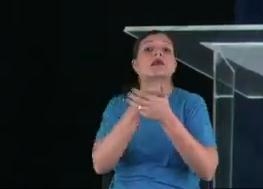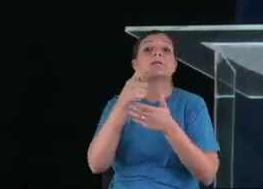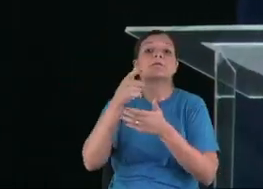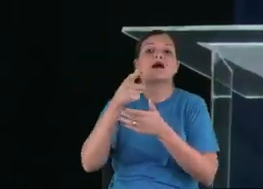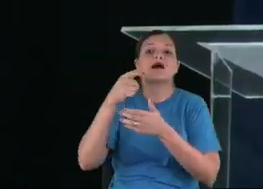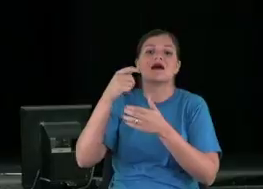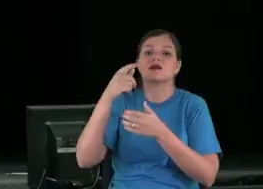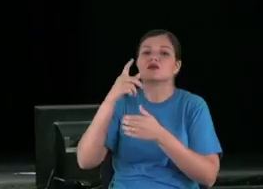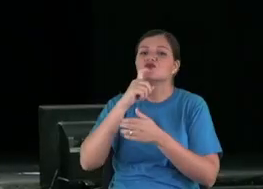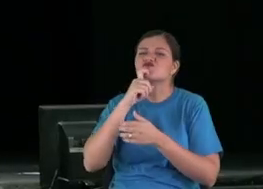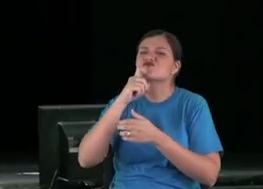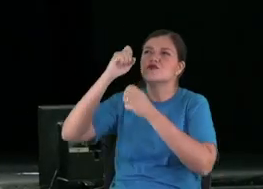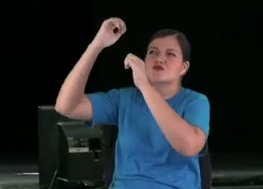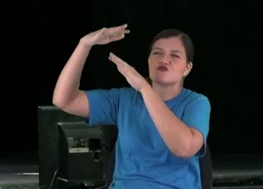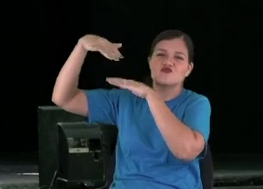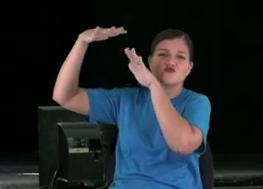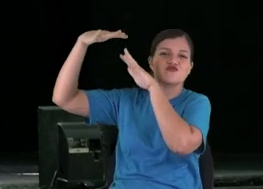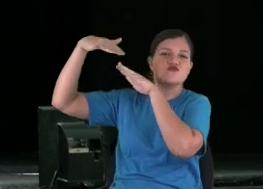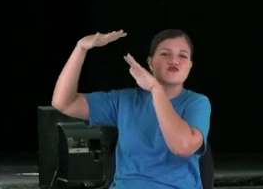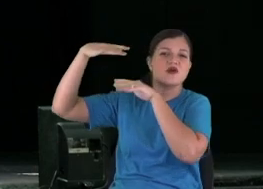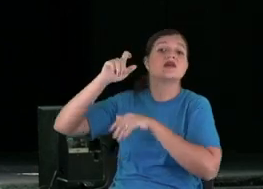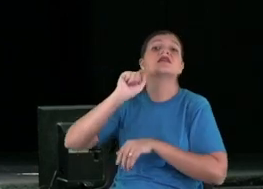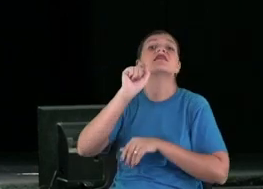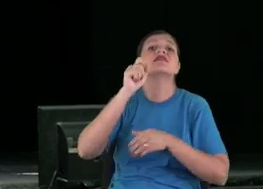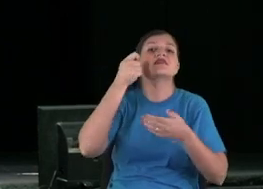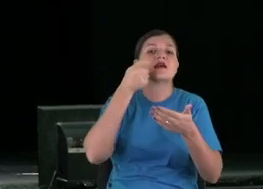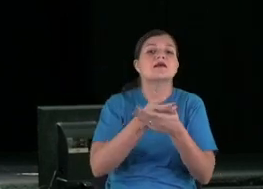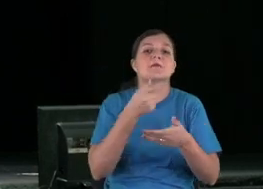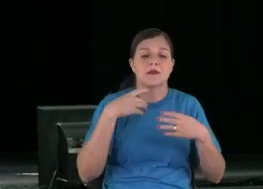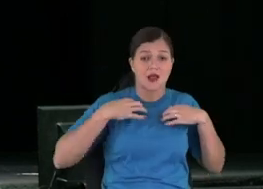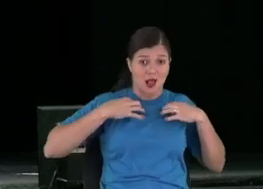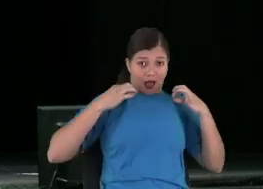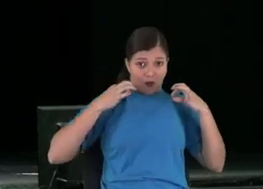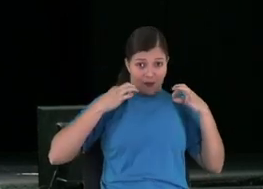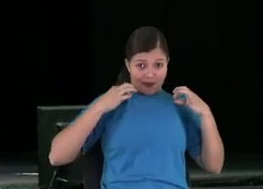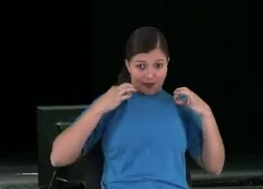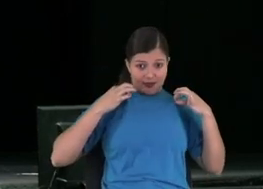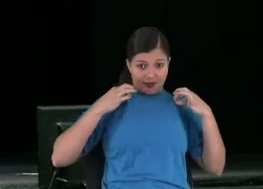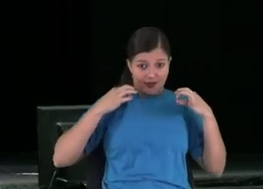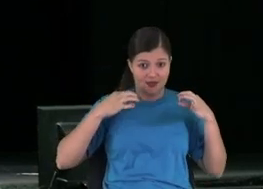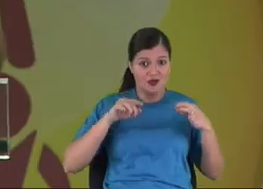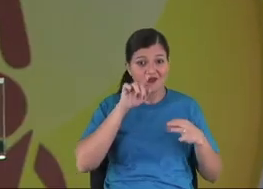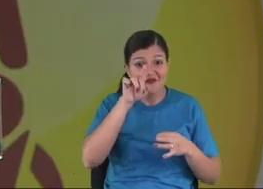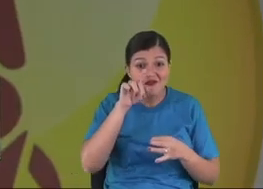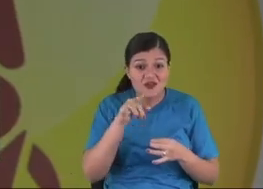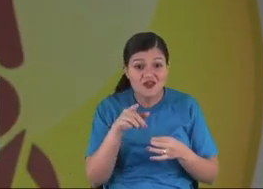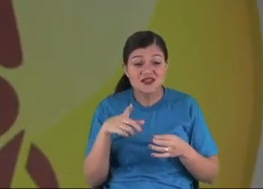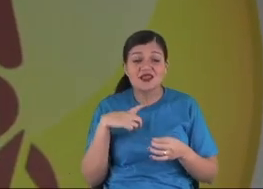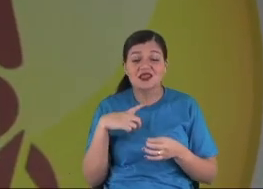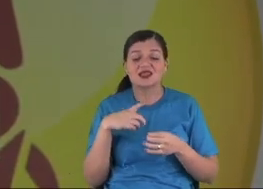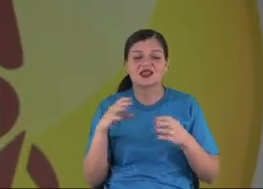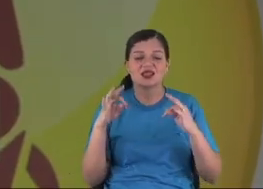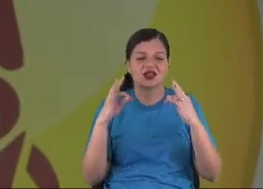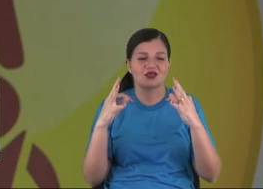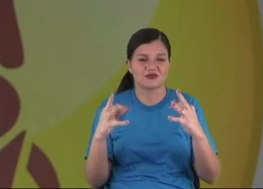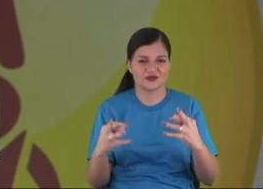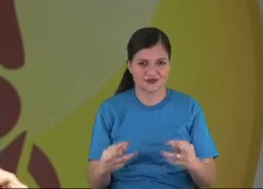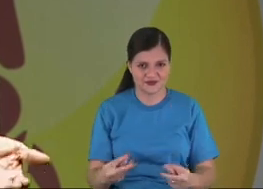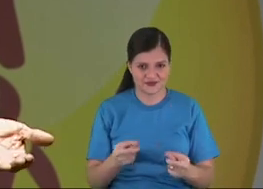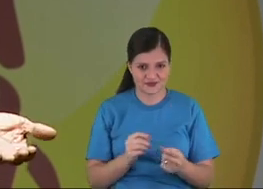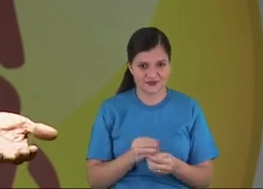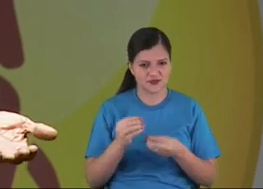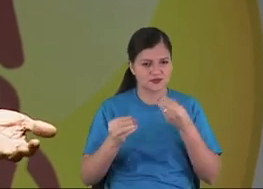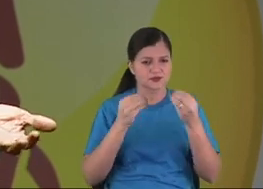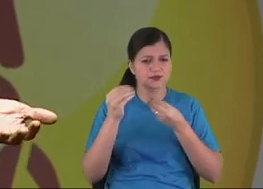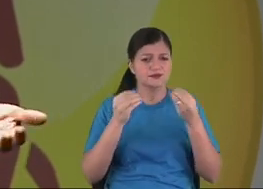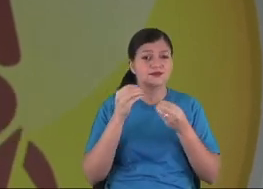computador? Quem é que paga a escola? Quem é que paga a roupa? Você é doido? Tu está com tudo na mão. Como é que